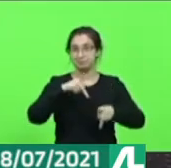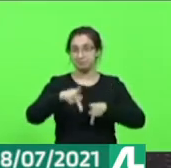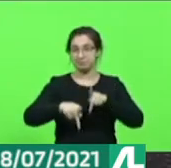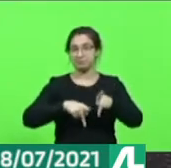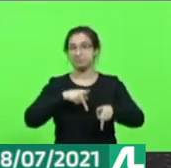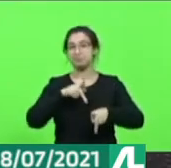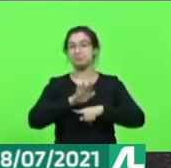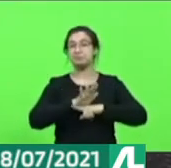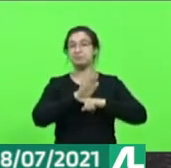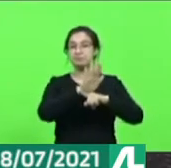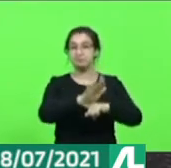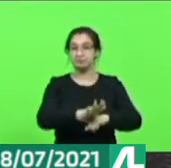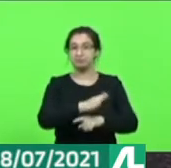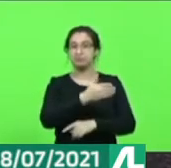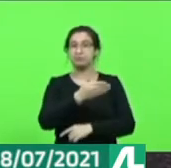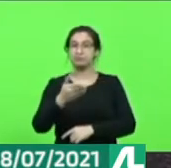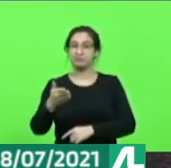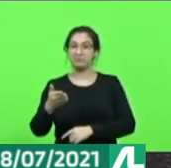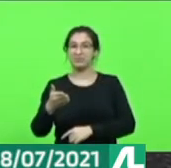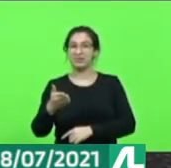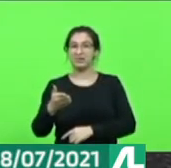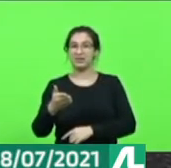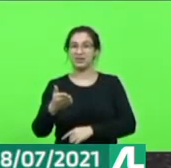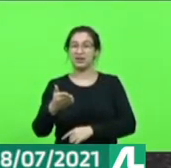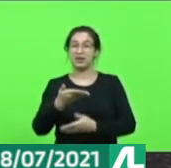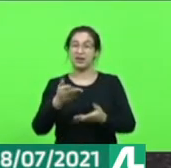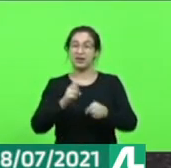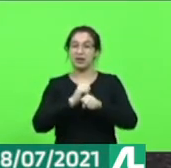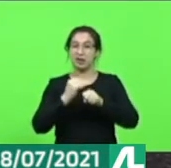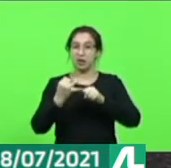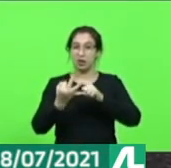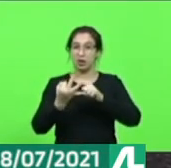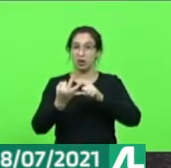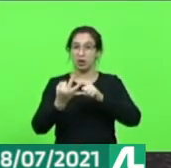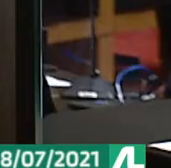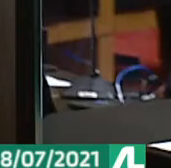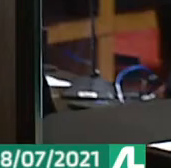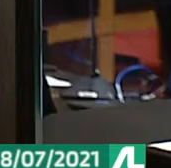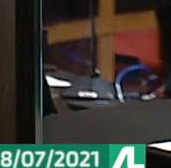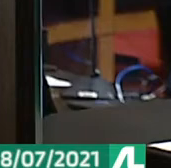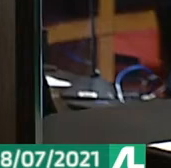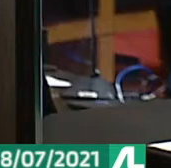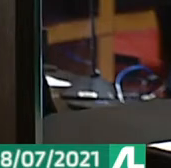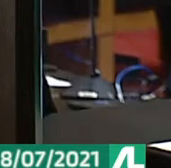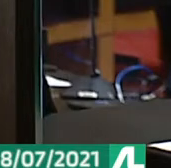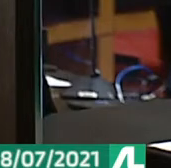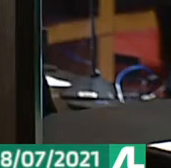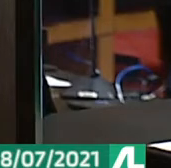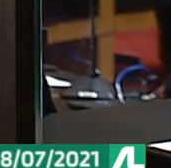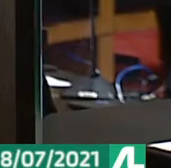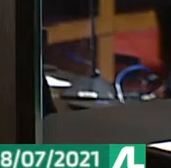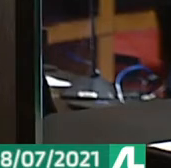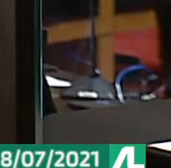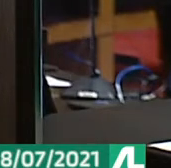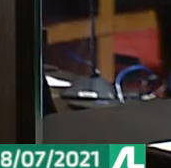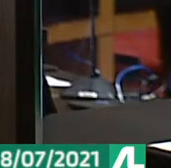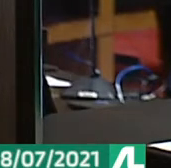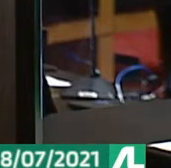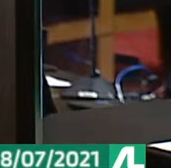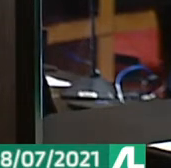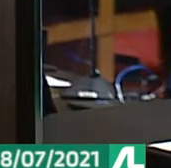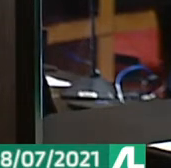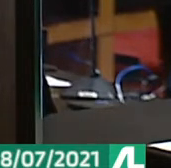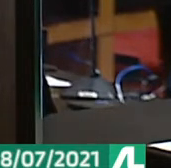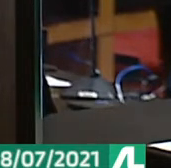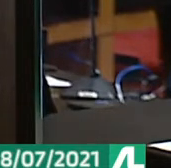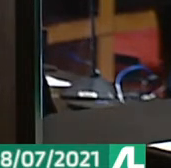passar esta época tão terrível que a humanidade está vivendo. Bom, nós ouvimos uma fala do